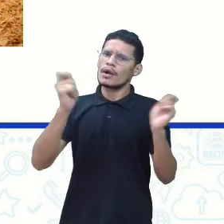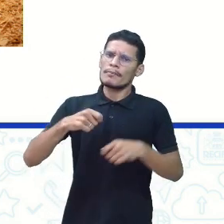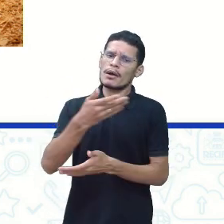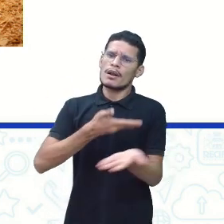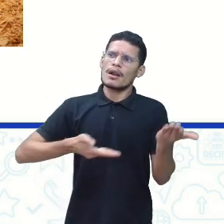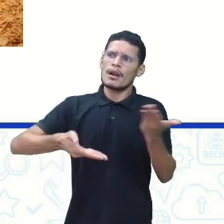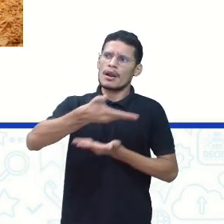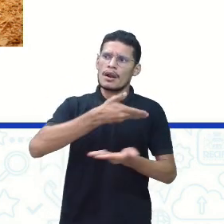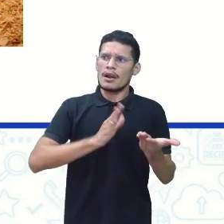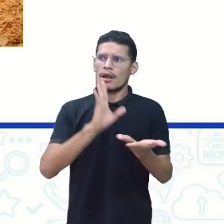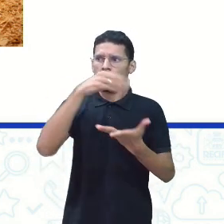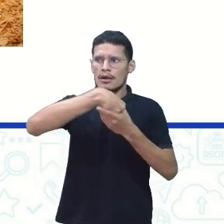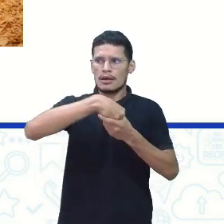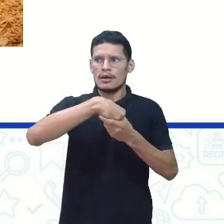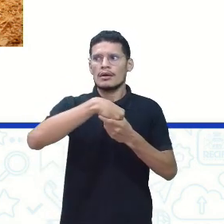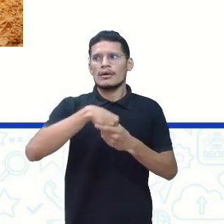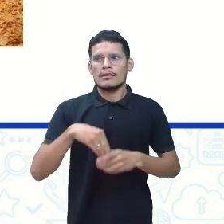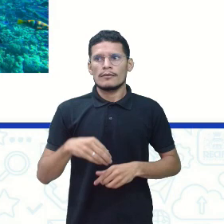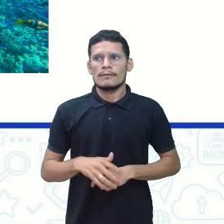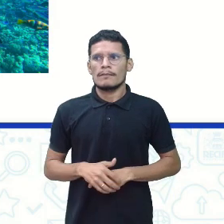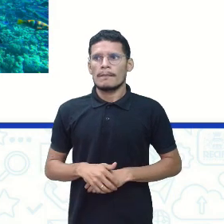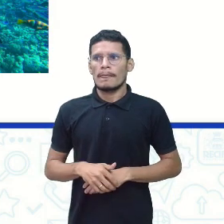ambiente.